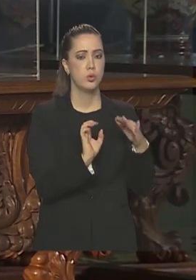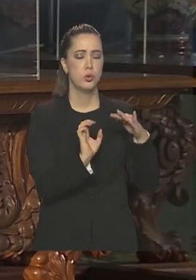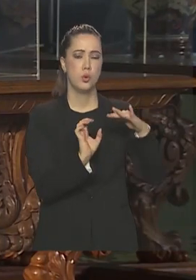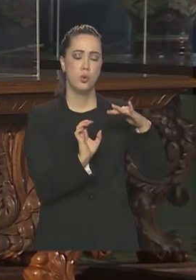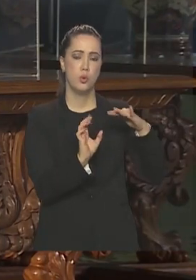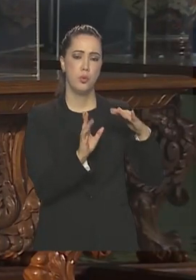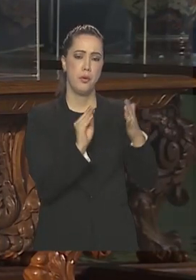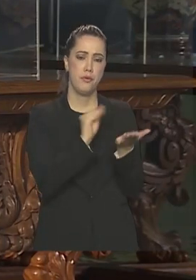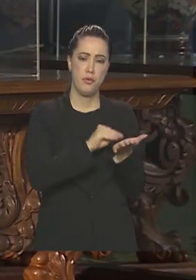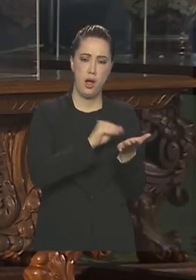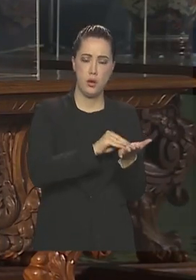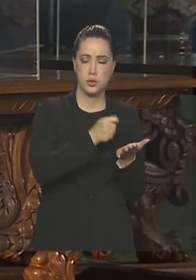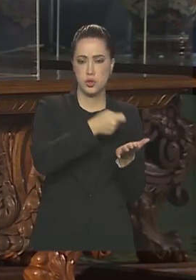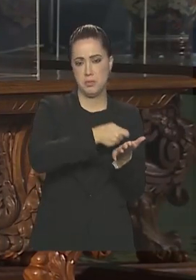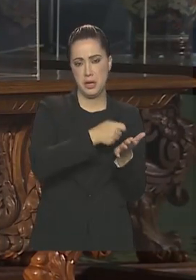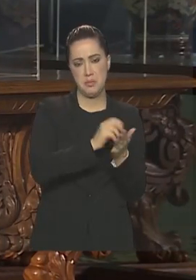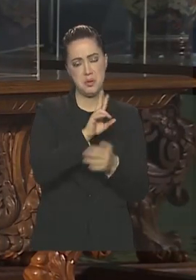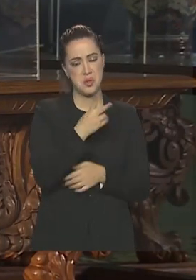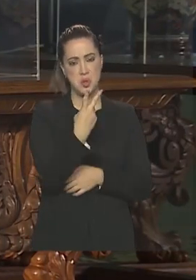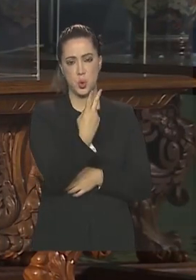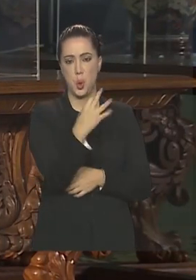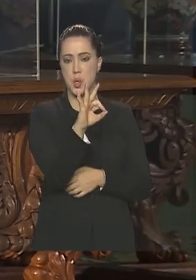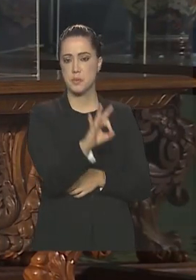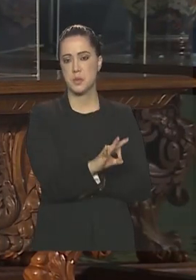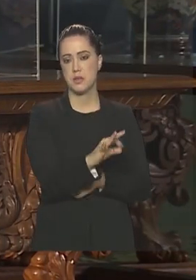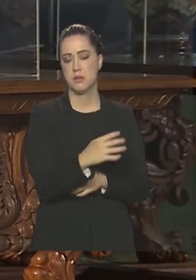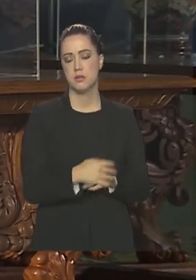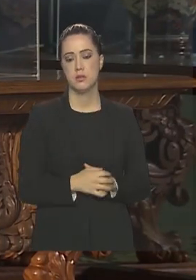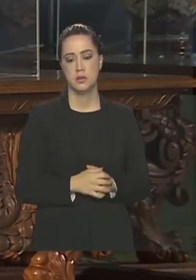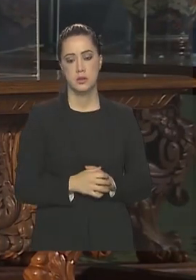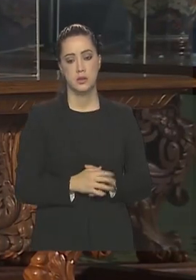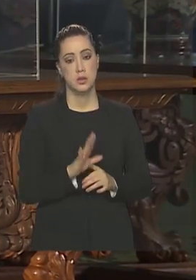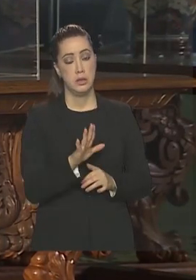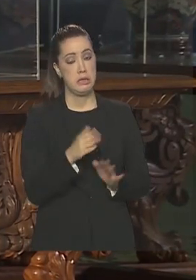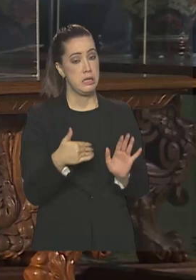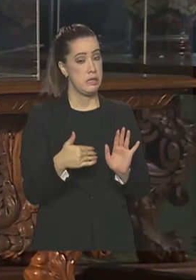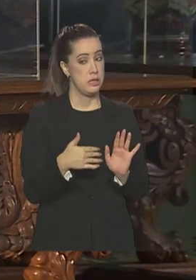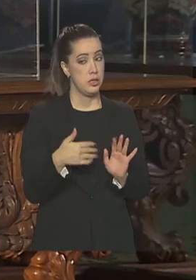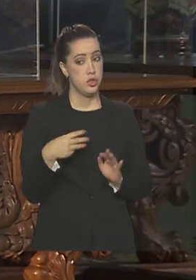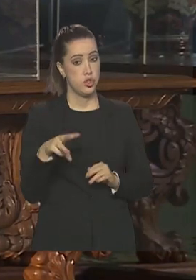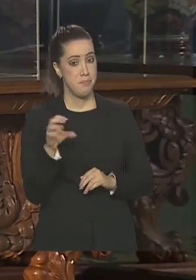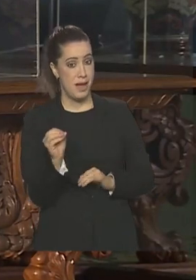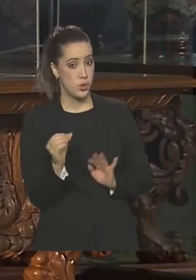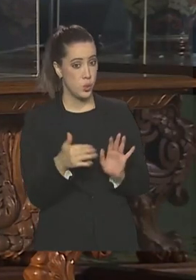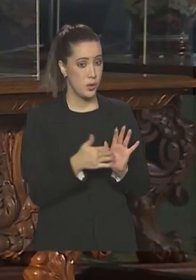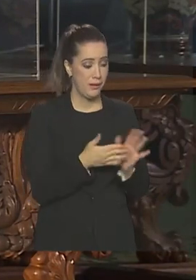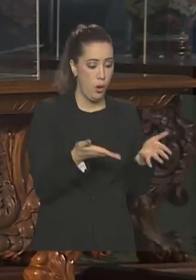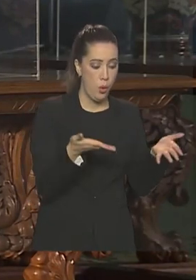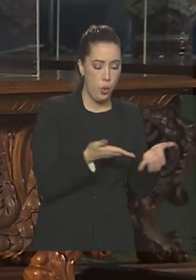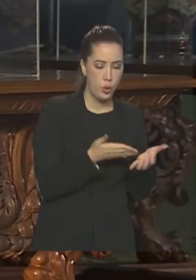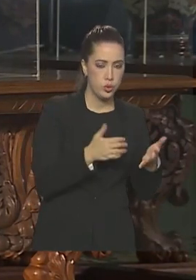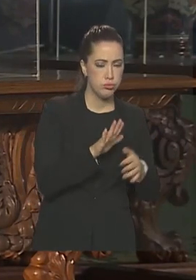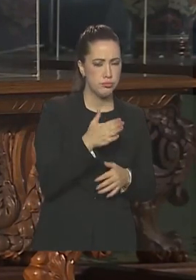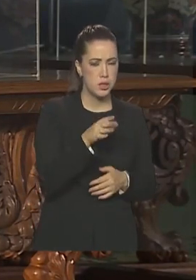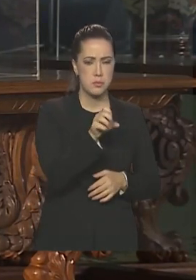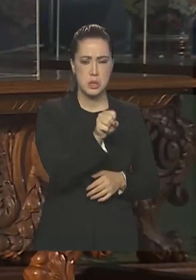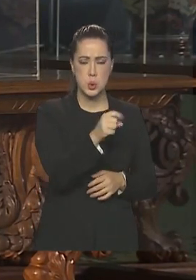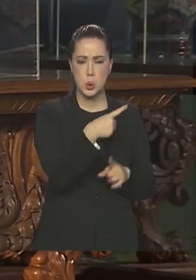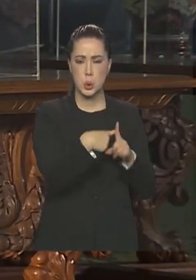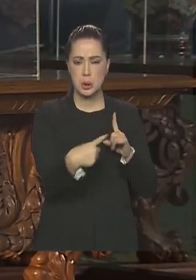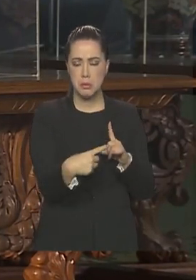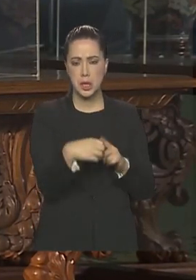inadimplência padrão na ordem de 2%. De março até hoje, nós estamos na ordem de